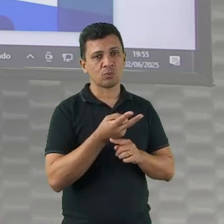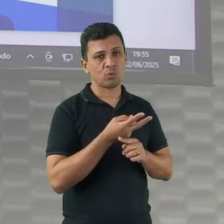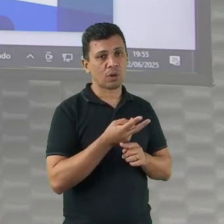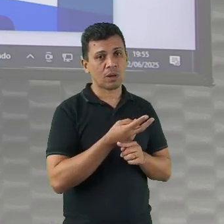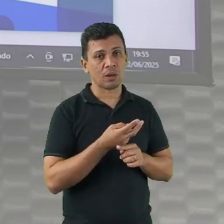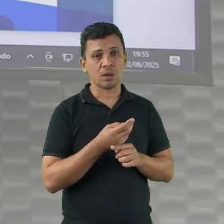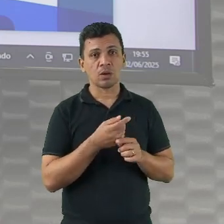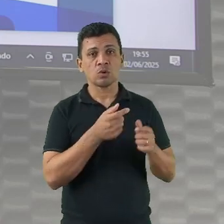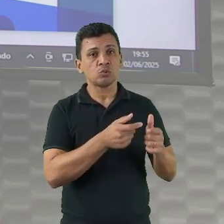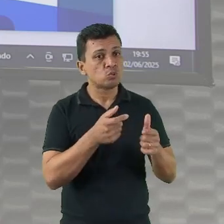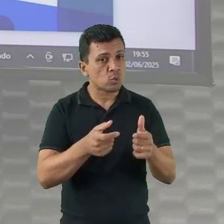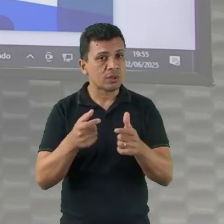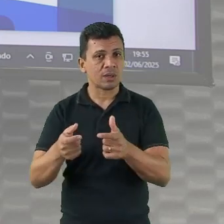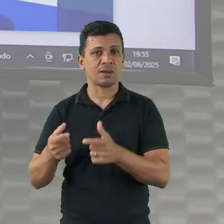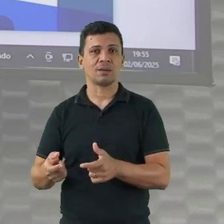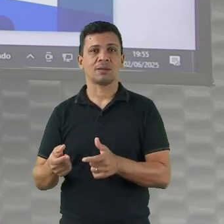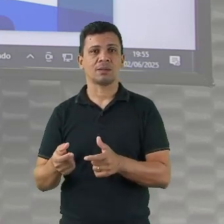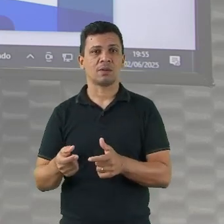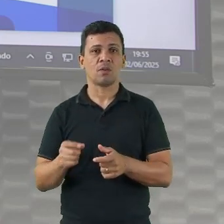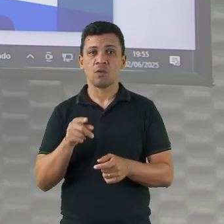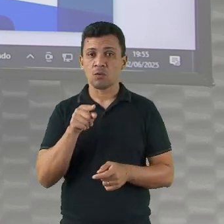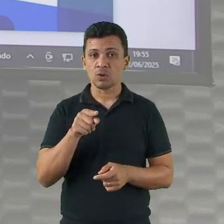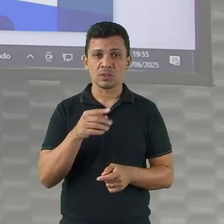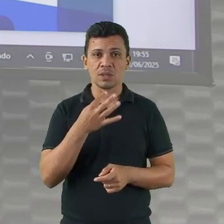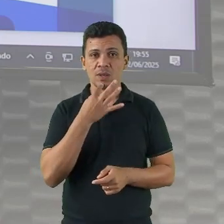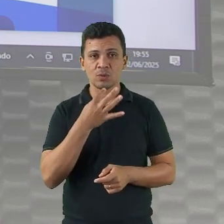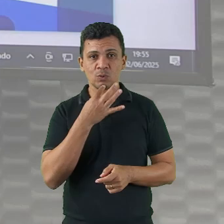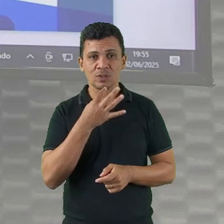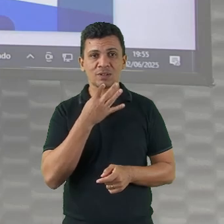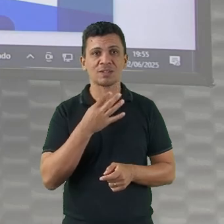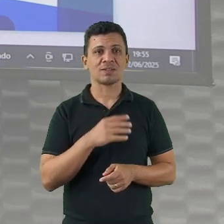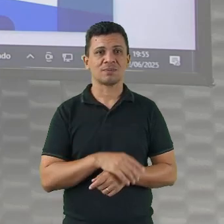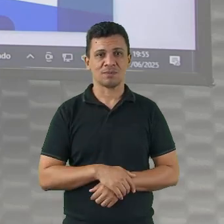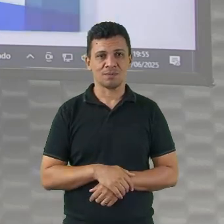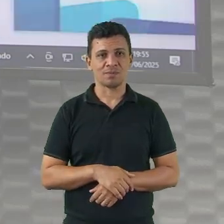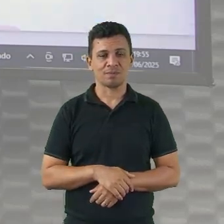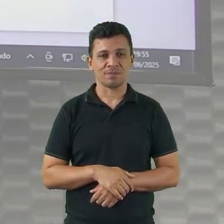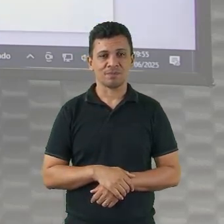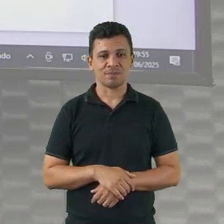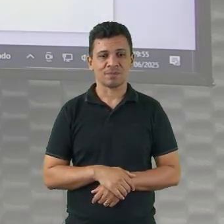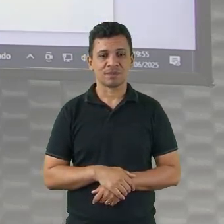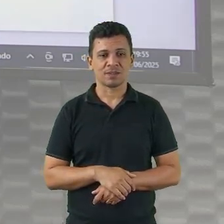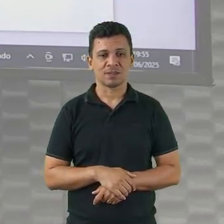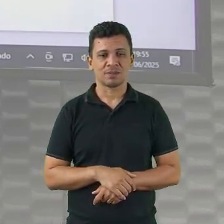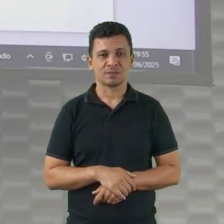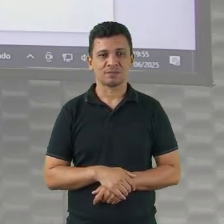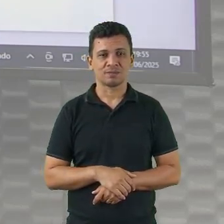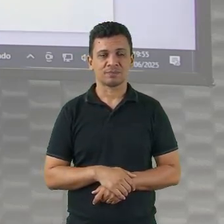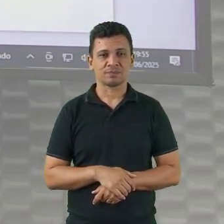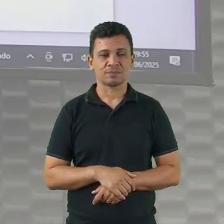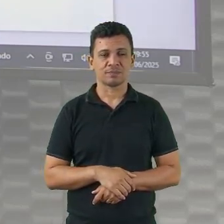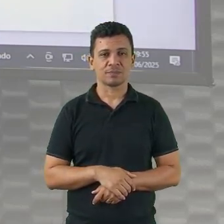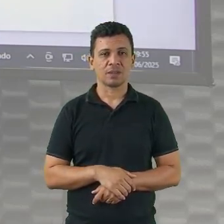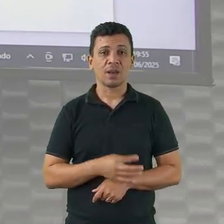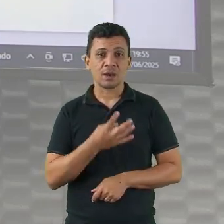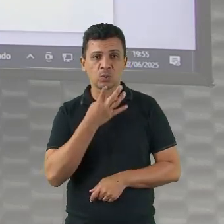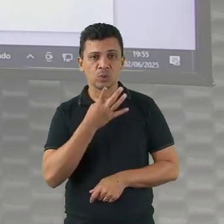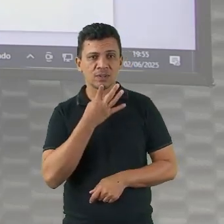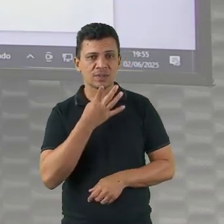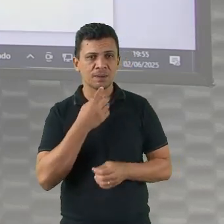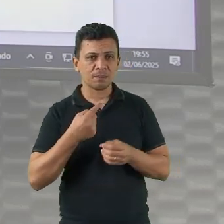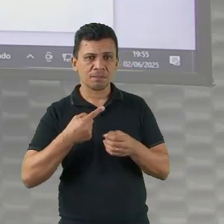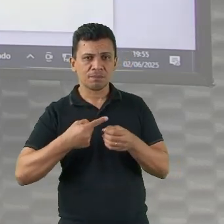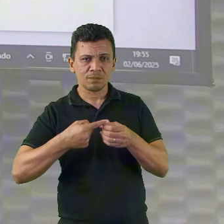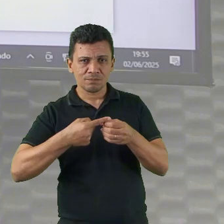lugares em uma cidade, que você explora. A palavra que estava faltando de vir à minha mente era o exploring, que seria essa ideia